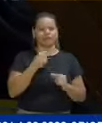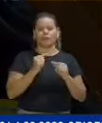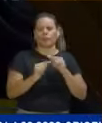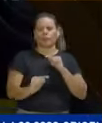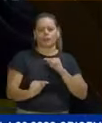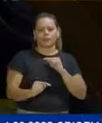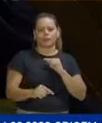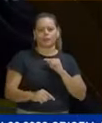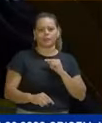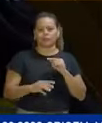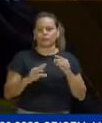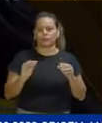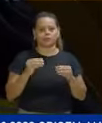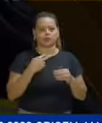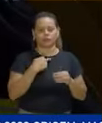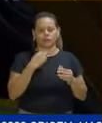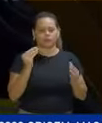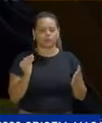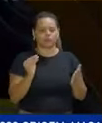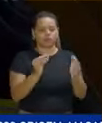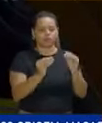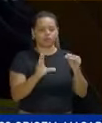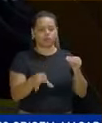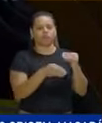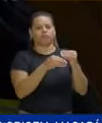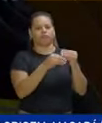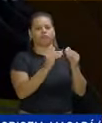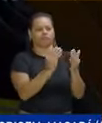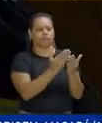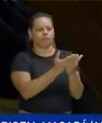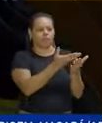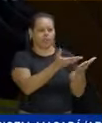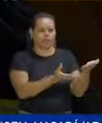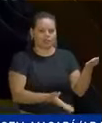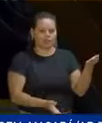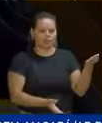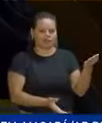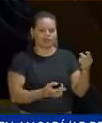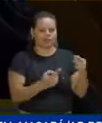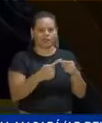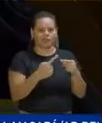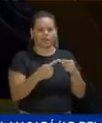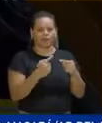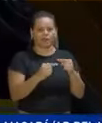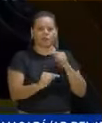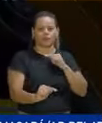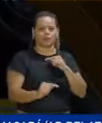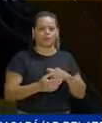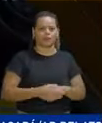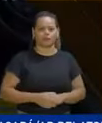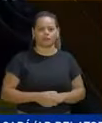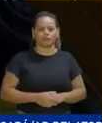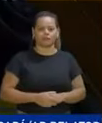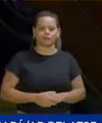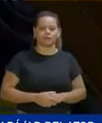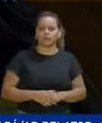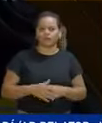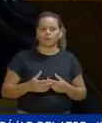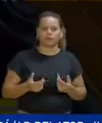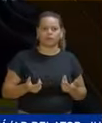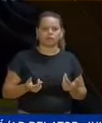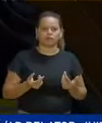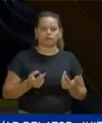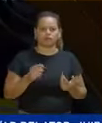como parte no processo, quando, na verdade, ali não deveria mais figurar porque não participou da campanha, não